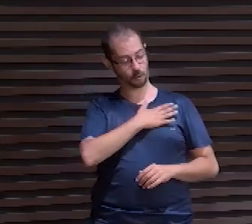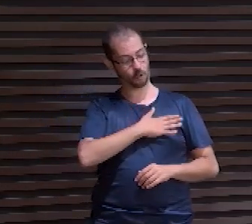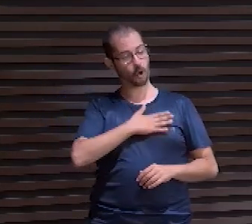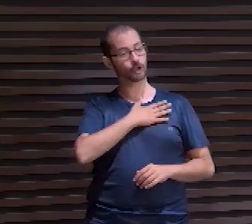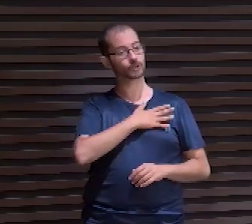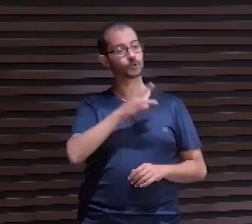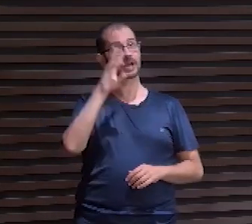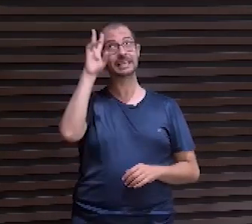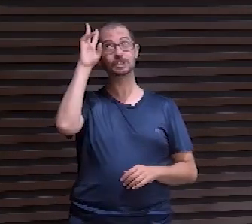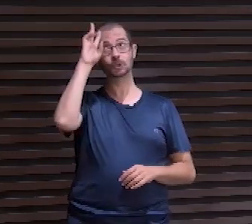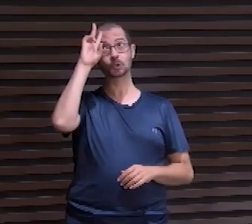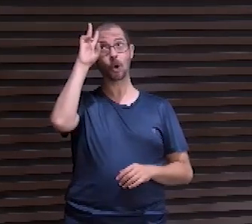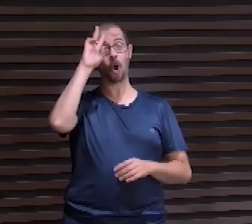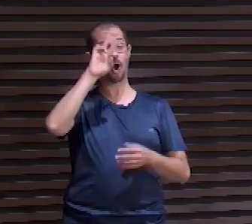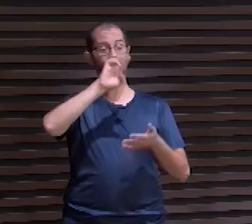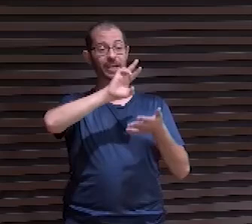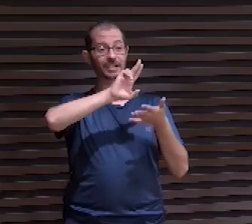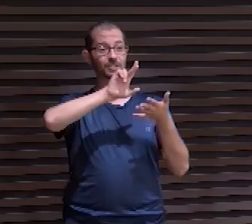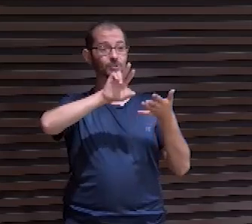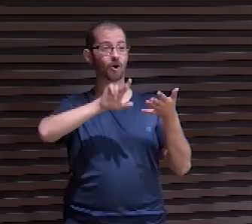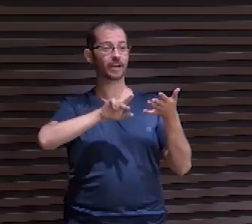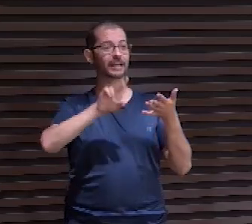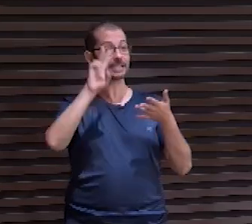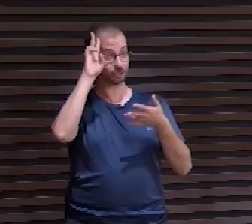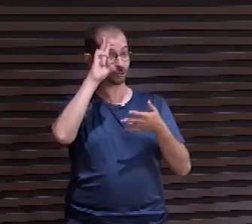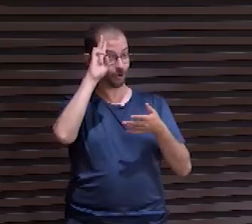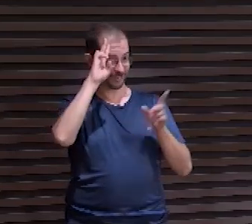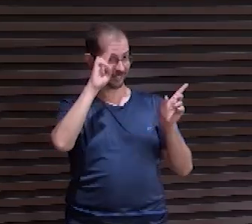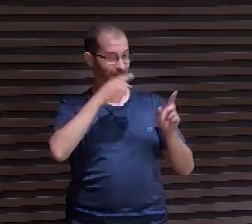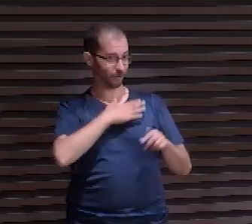Eu gosto de histórias que fazem história.